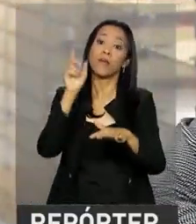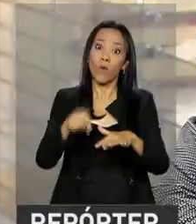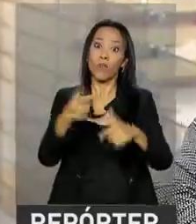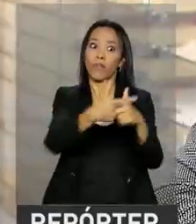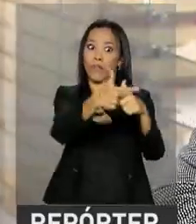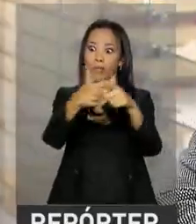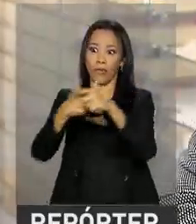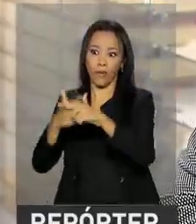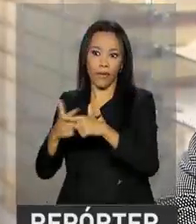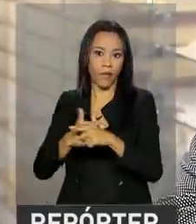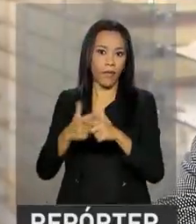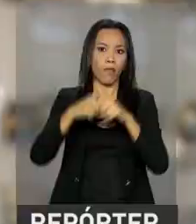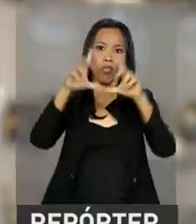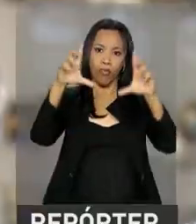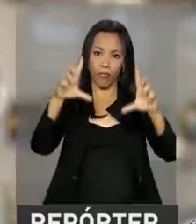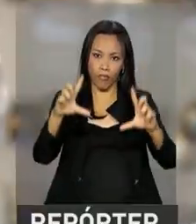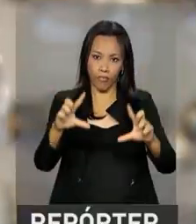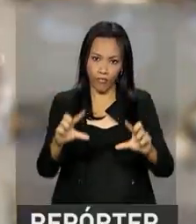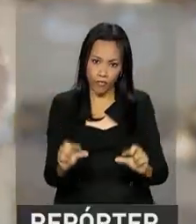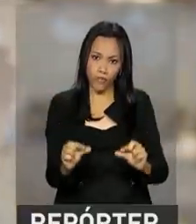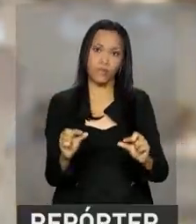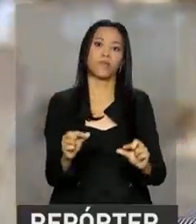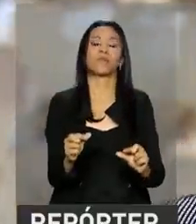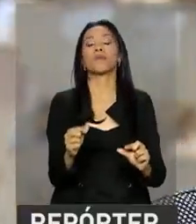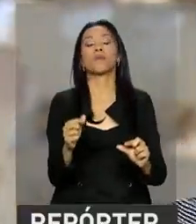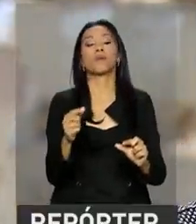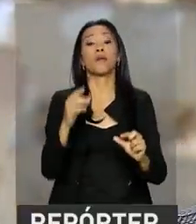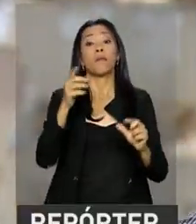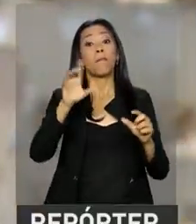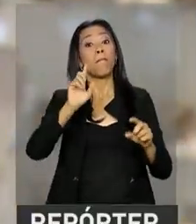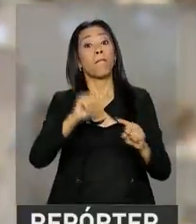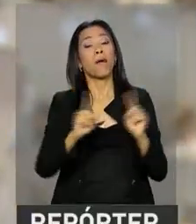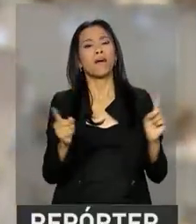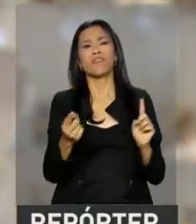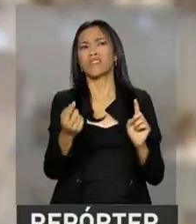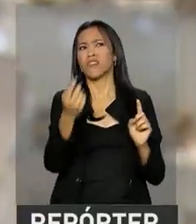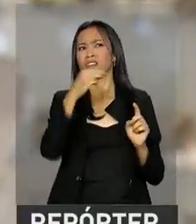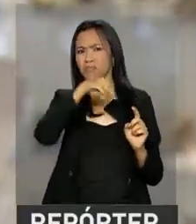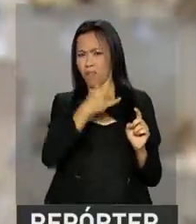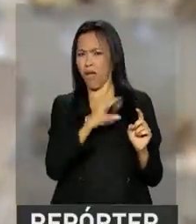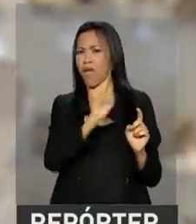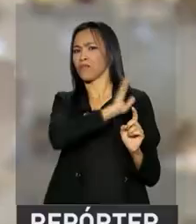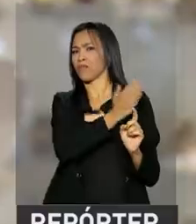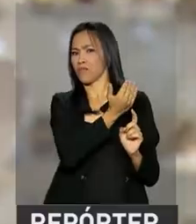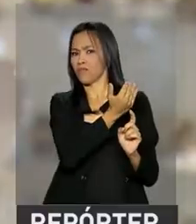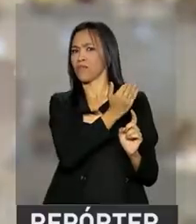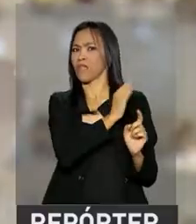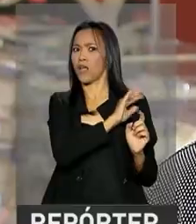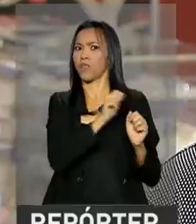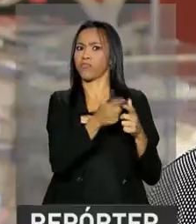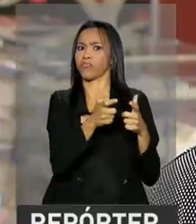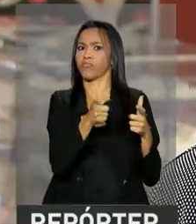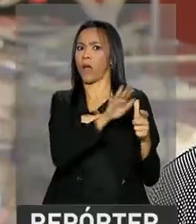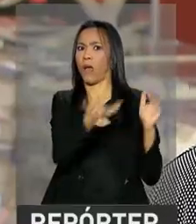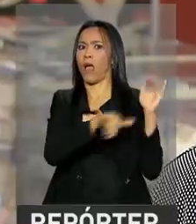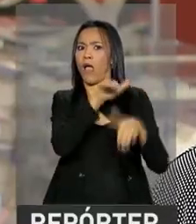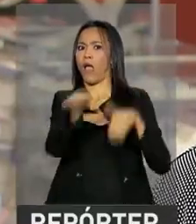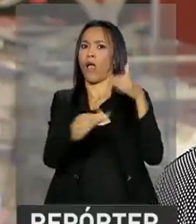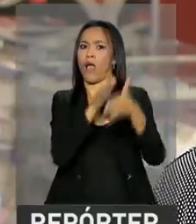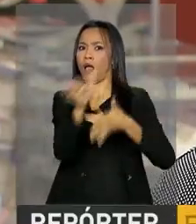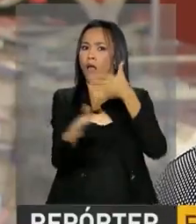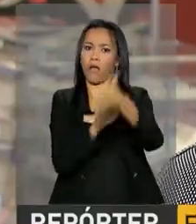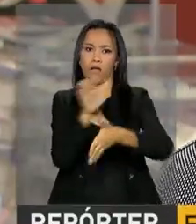crise, a procura caiu, mas desde março, segundo o Fábio, o movimento vem aumentando. A gente